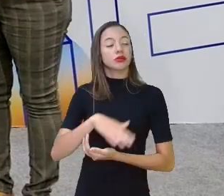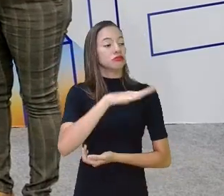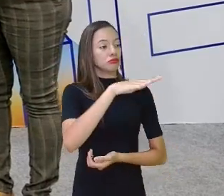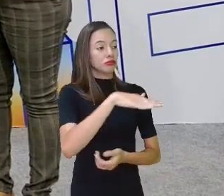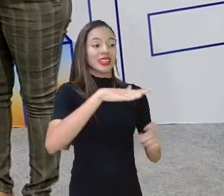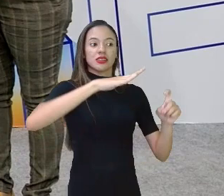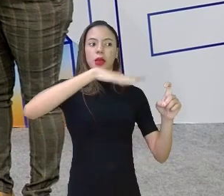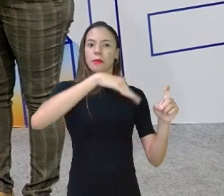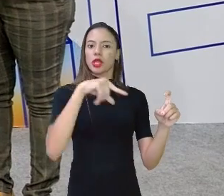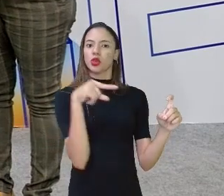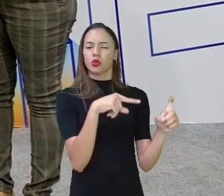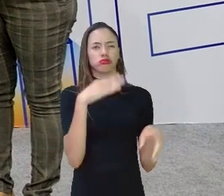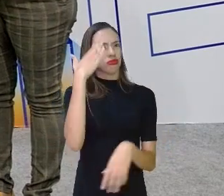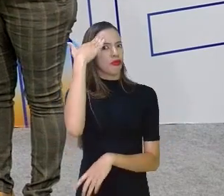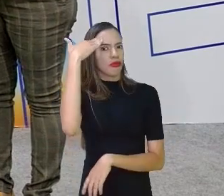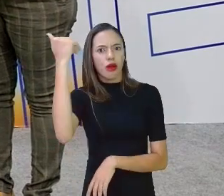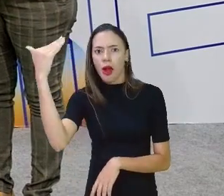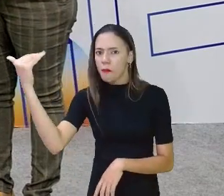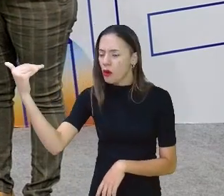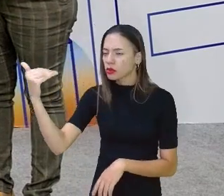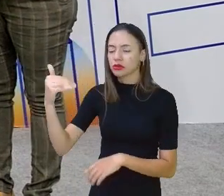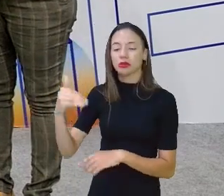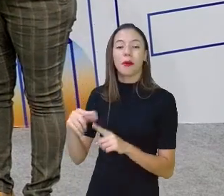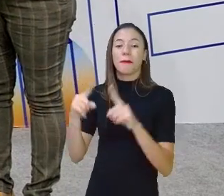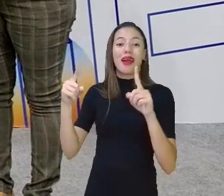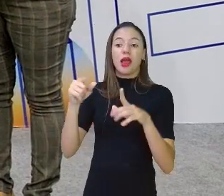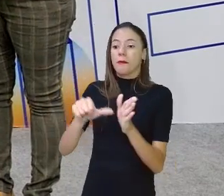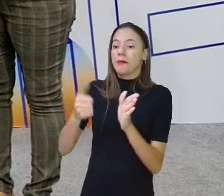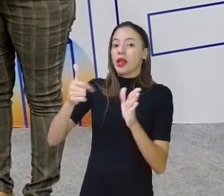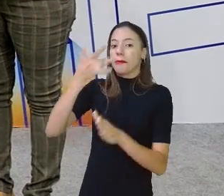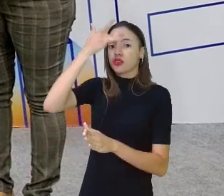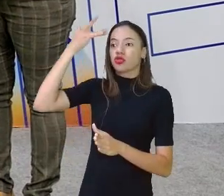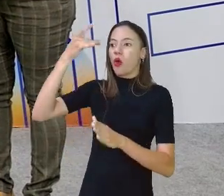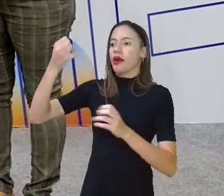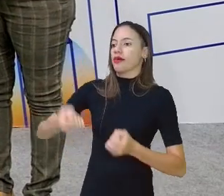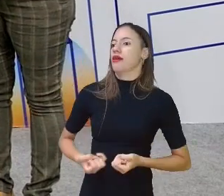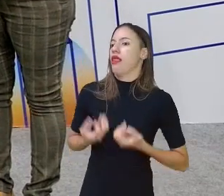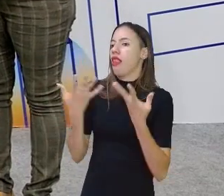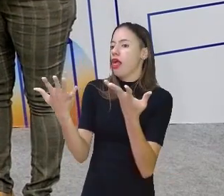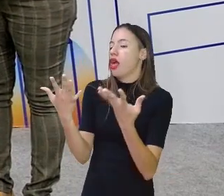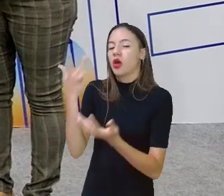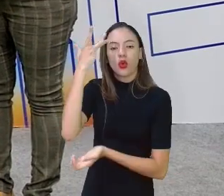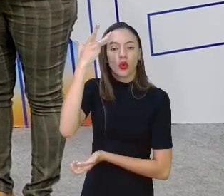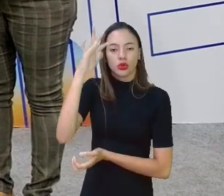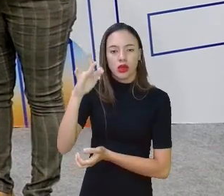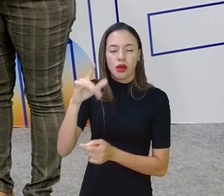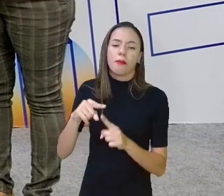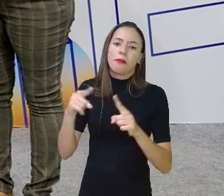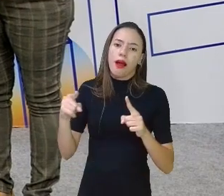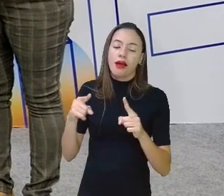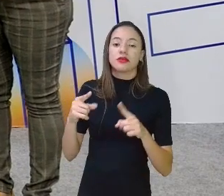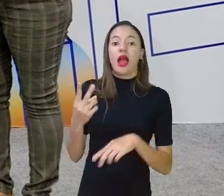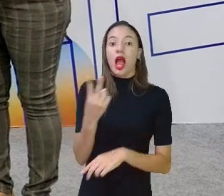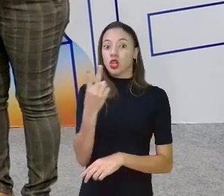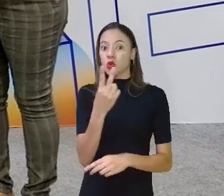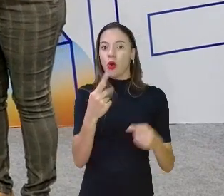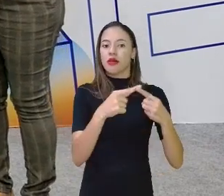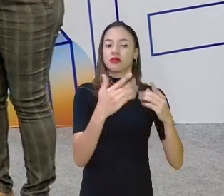né? E não sabe qual foi a primeira pessoa que contou. A gente sabe que essas obras elas existem,